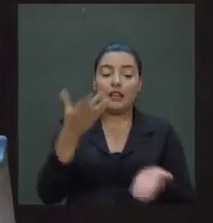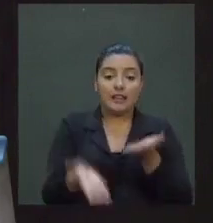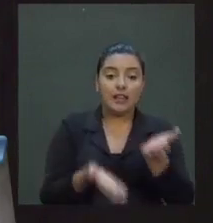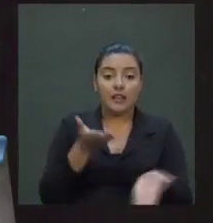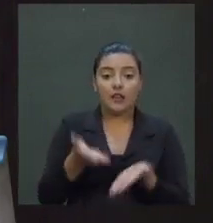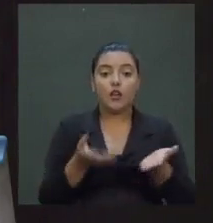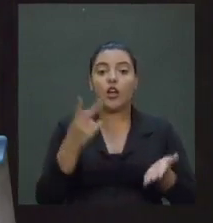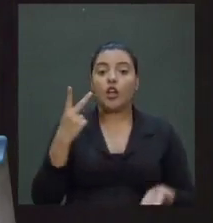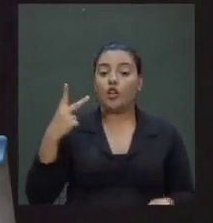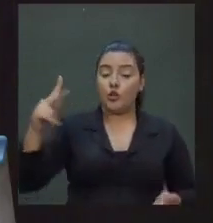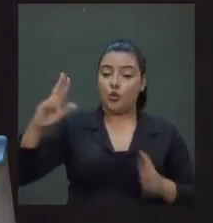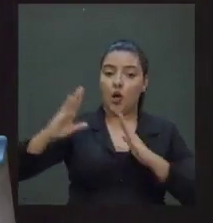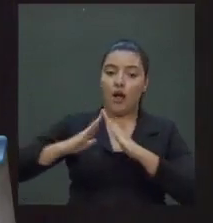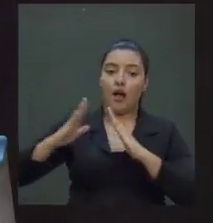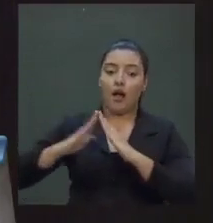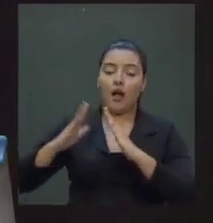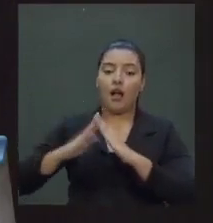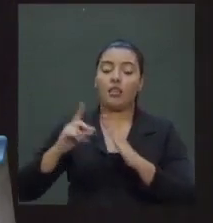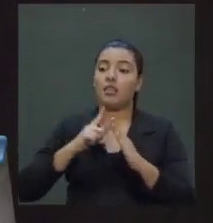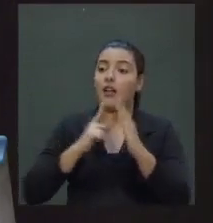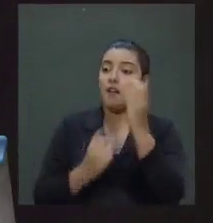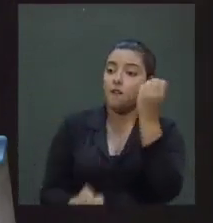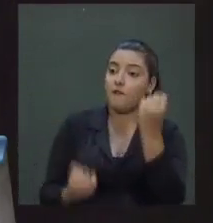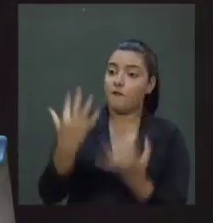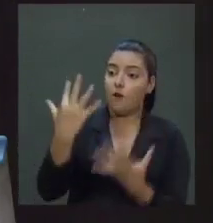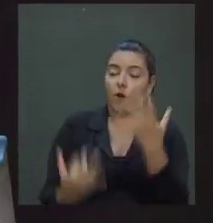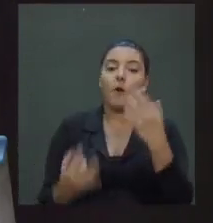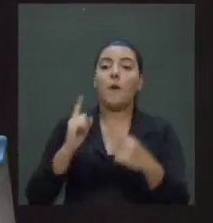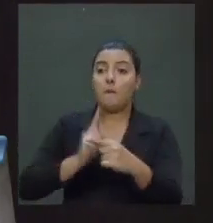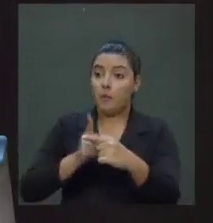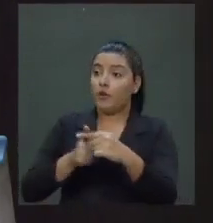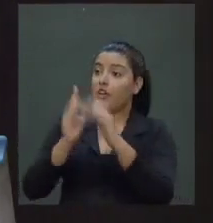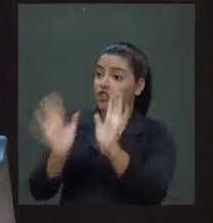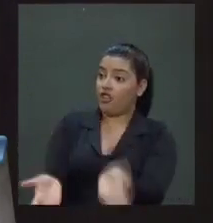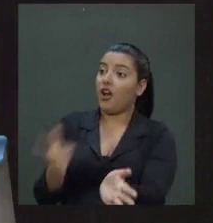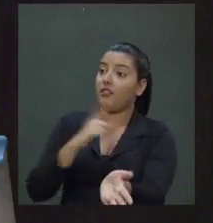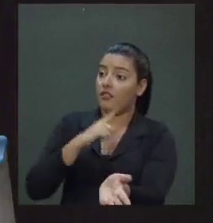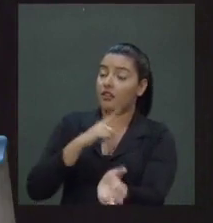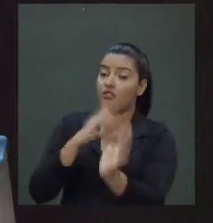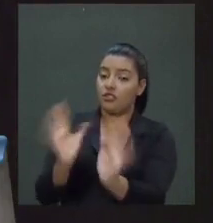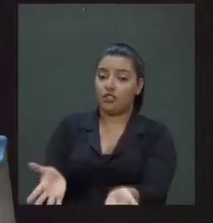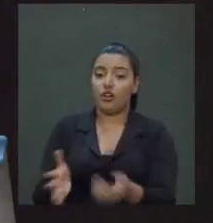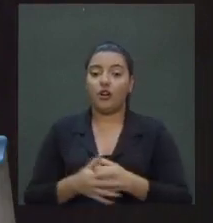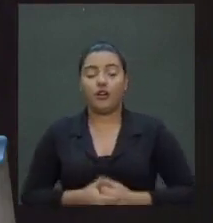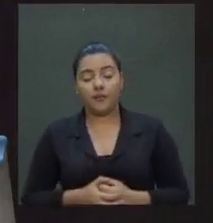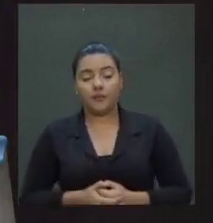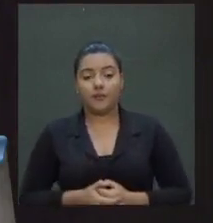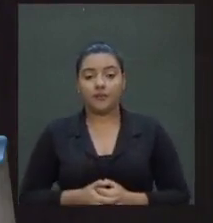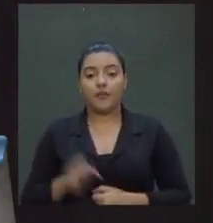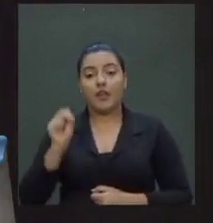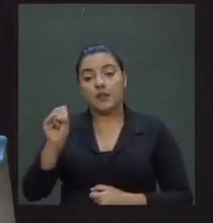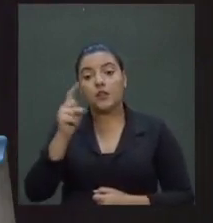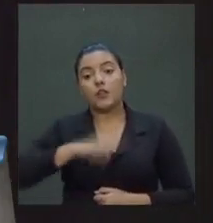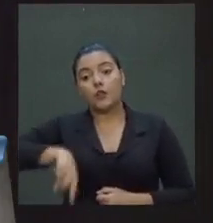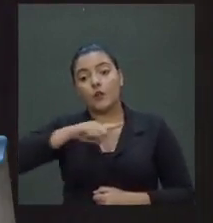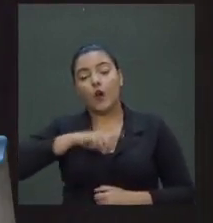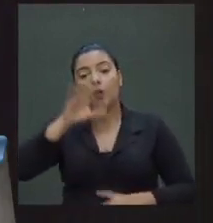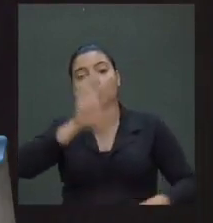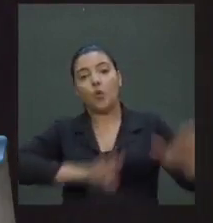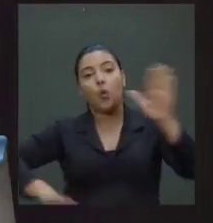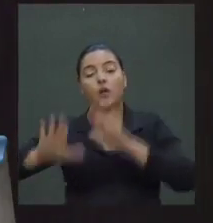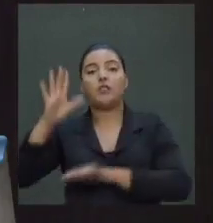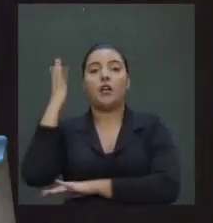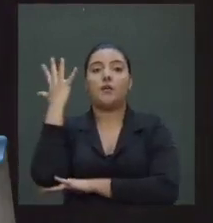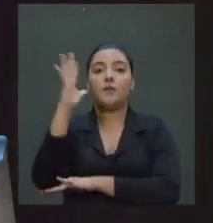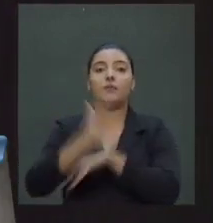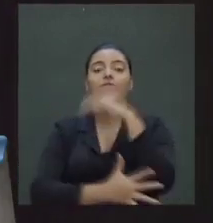questão como se suas casas estivessem pegando fogo, porque de fato está. Se nós não cuidarmos da crise